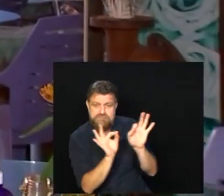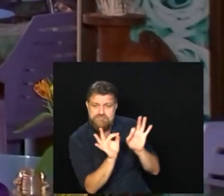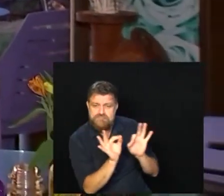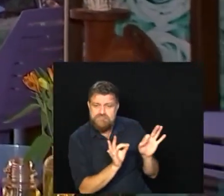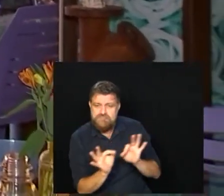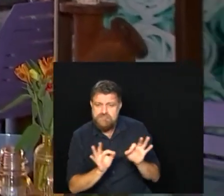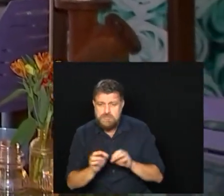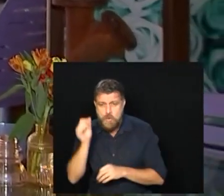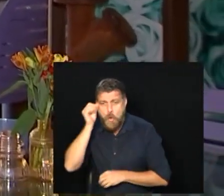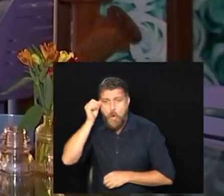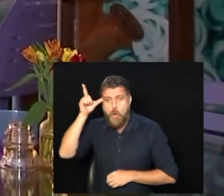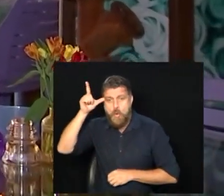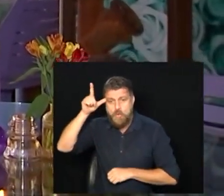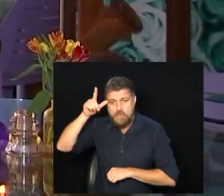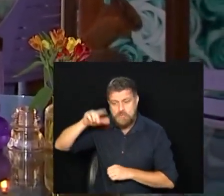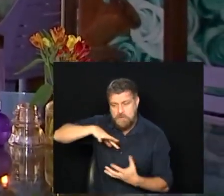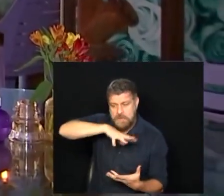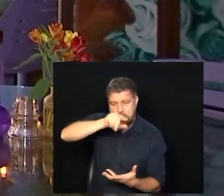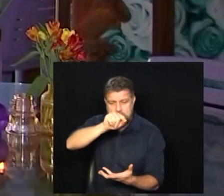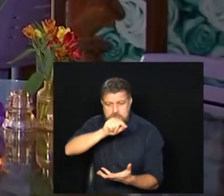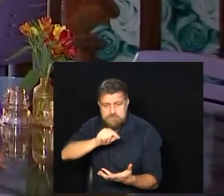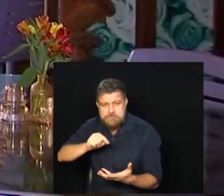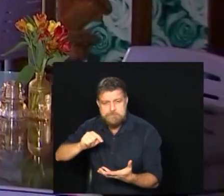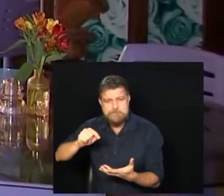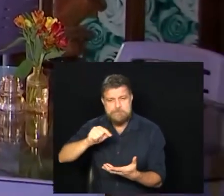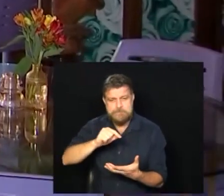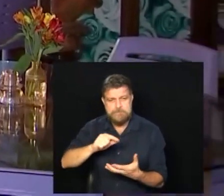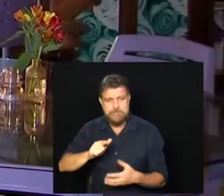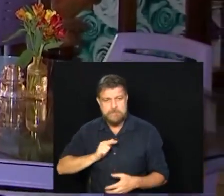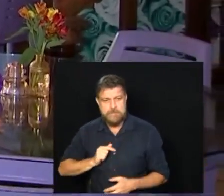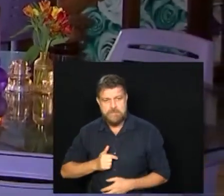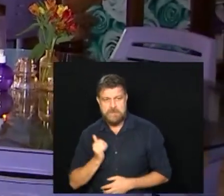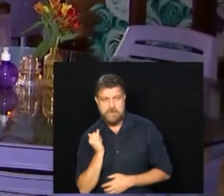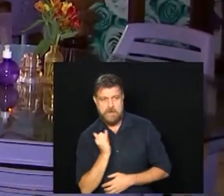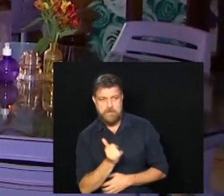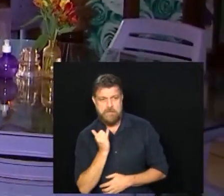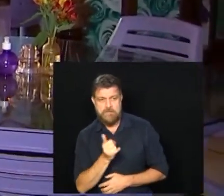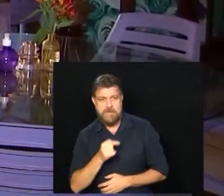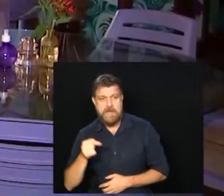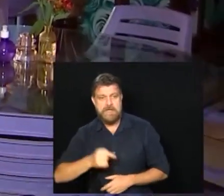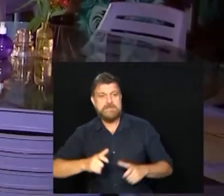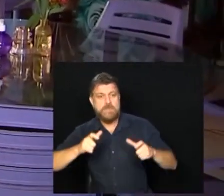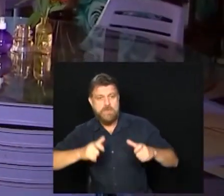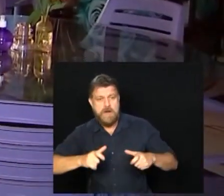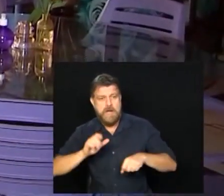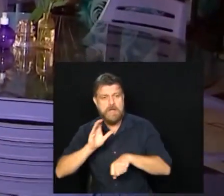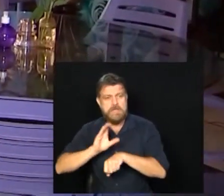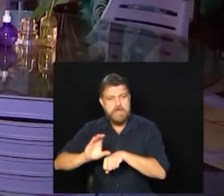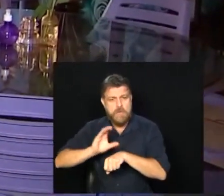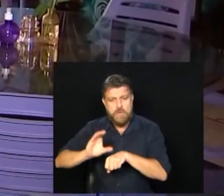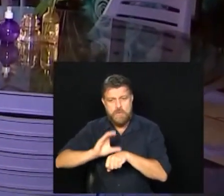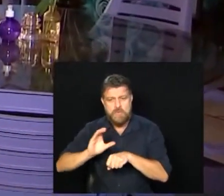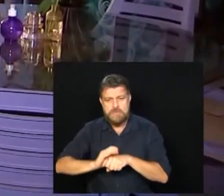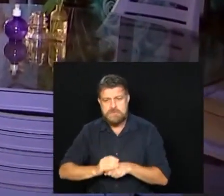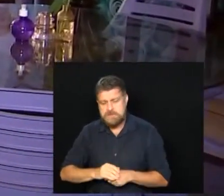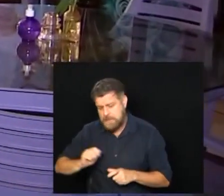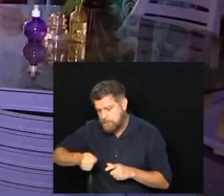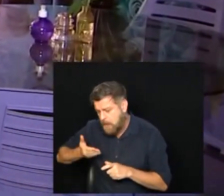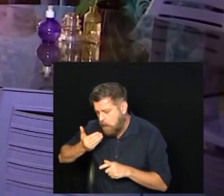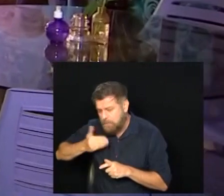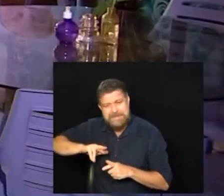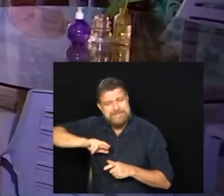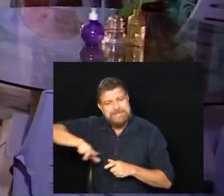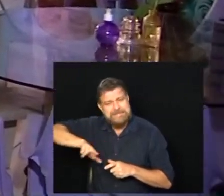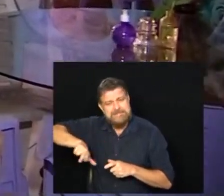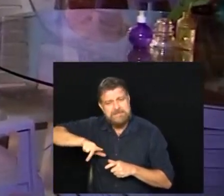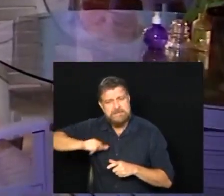inúmeras culturas mundiais. Bom, a gente vai falar muito a respeito daqui. Tem cursos, tem comida diferente, tem uma